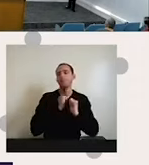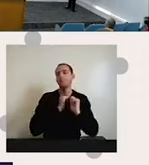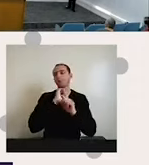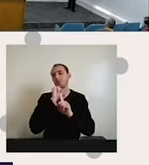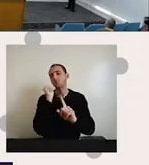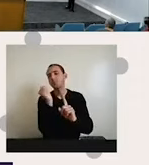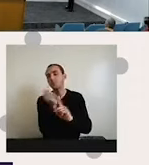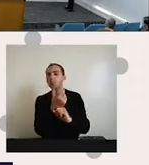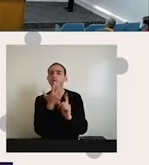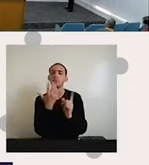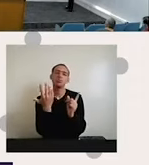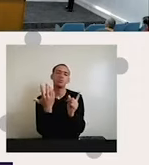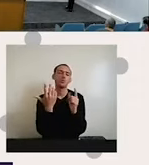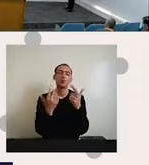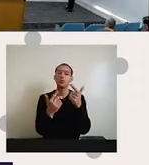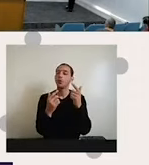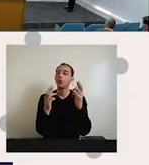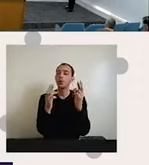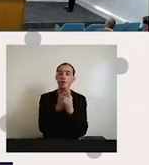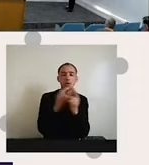Técnico Epidemiológico Previdenciário.